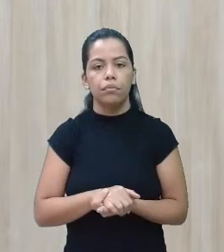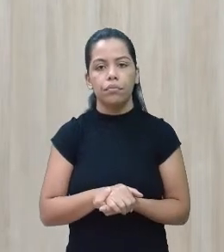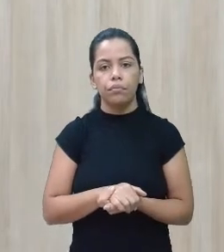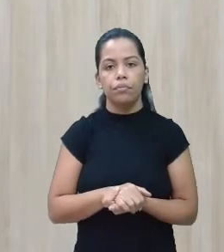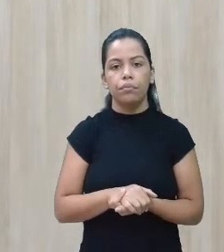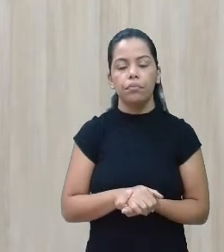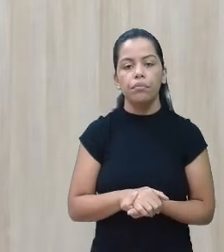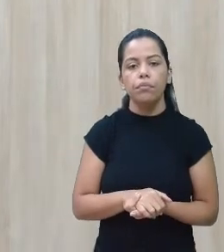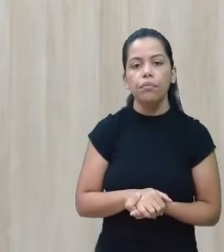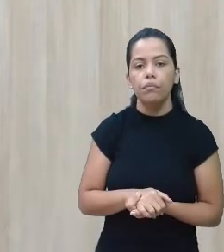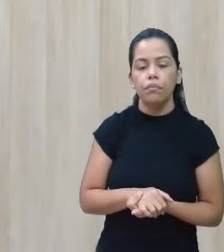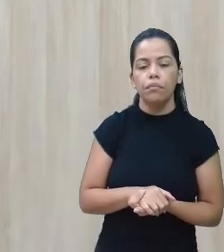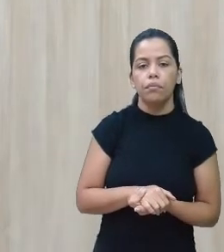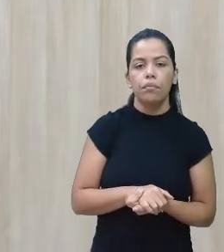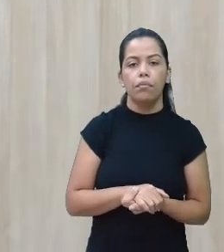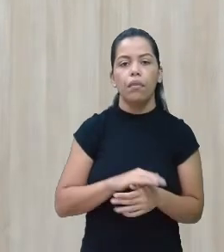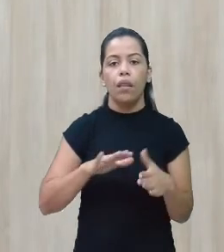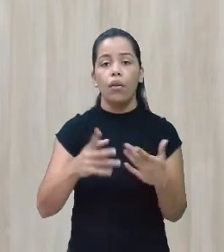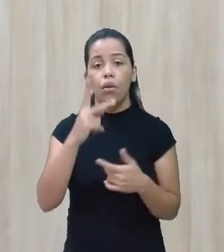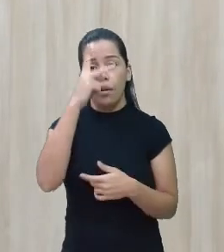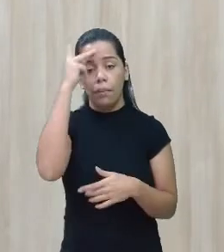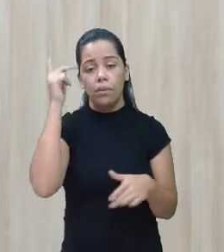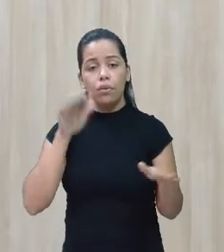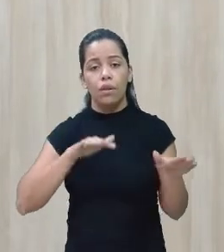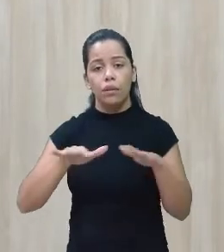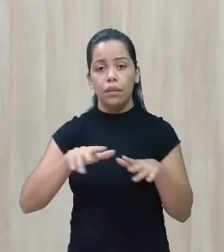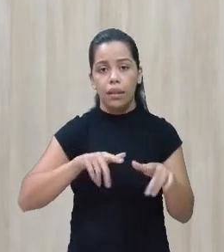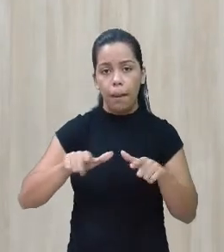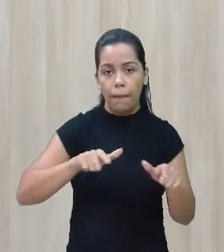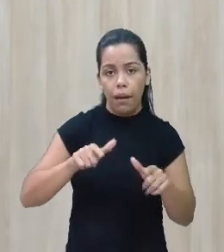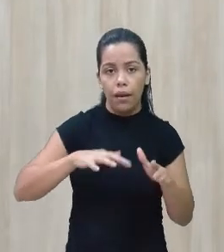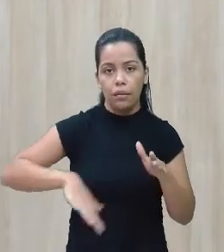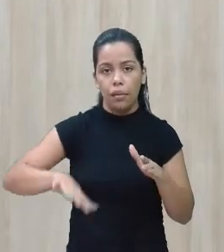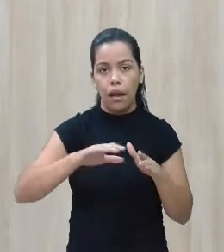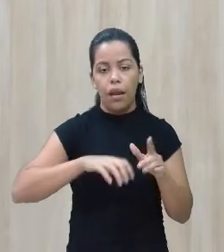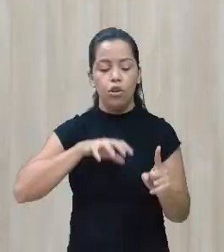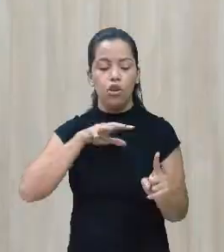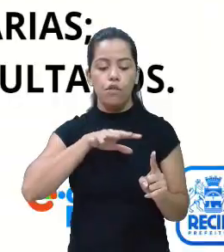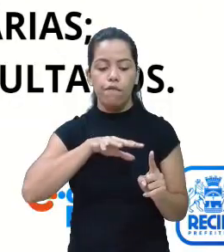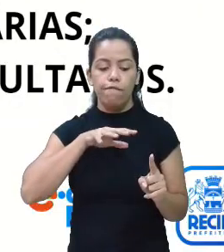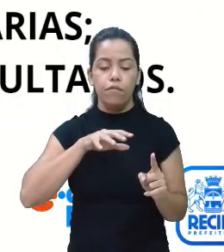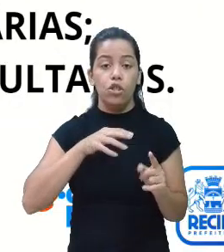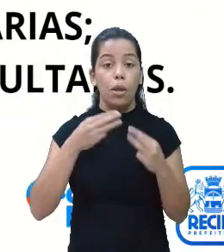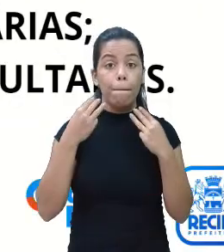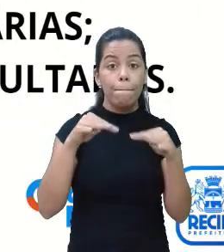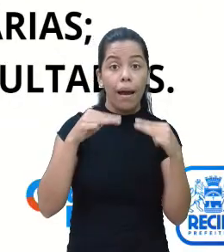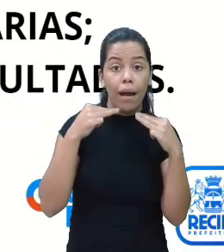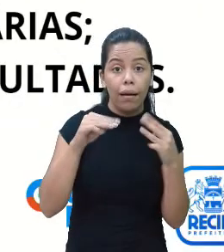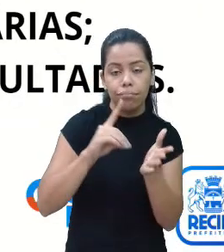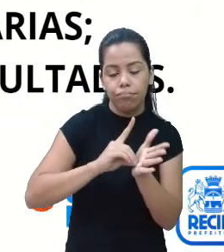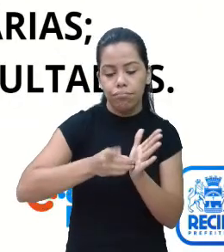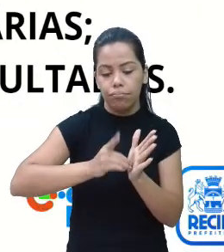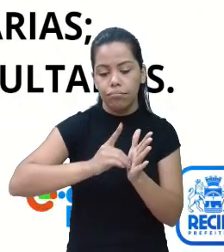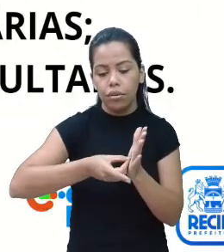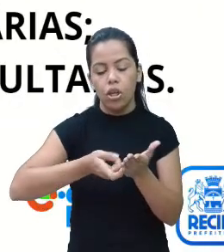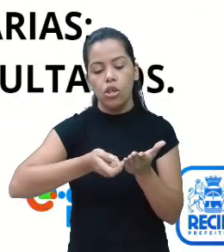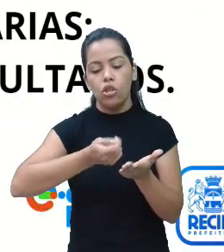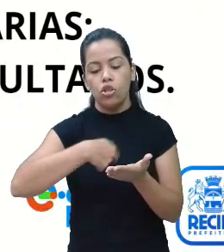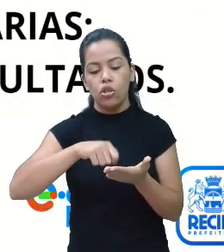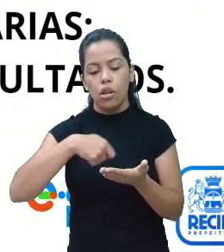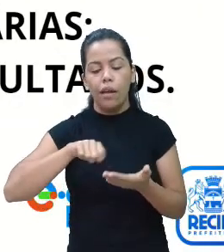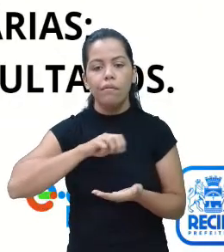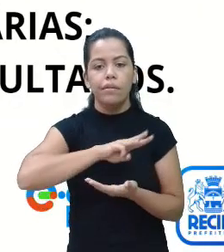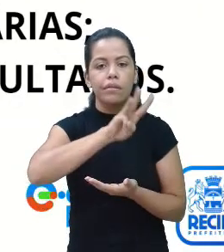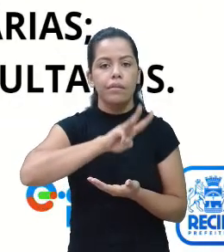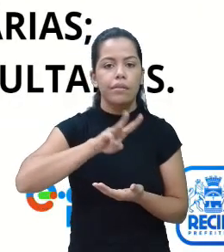E uma pessoa que trabalha com marketing digital possui algumas funções claras. Então, eles desenvolvem sites, escrevem, gerenciam as